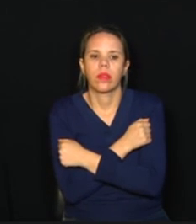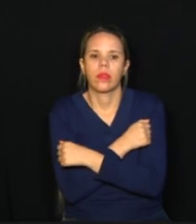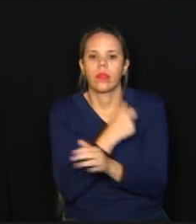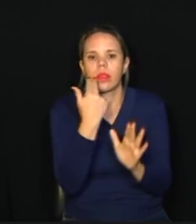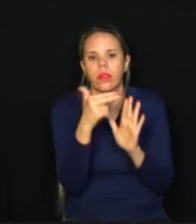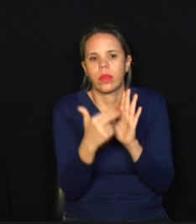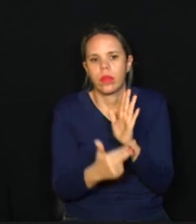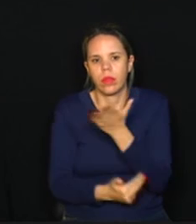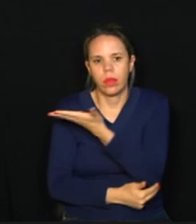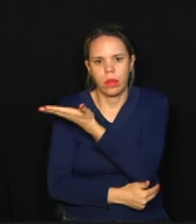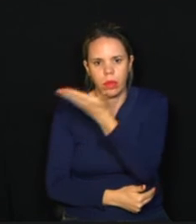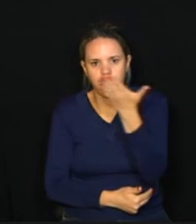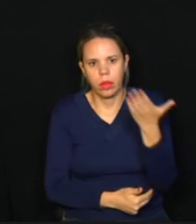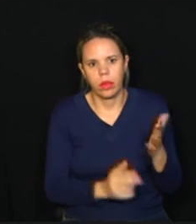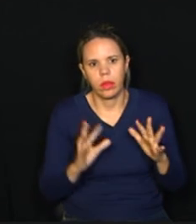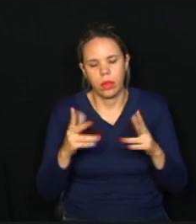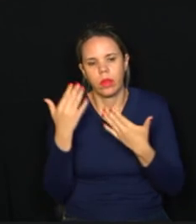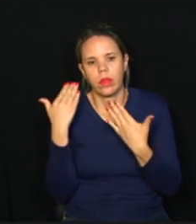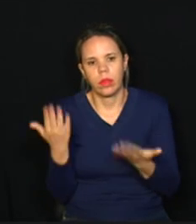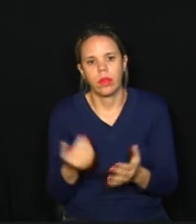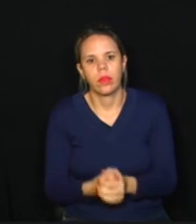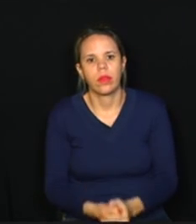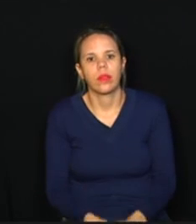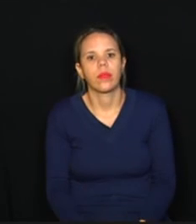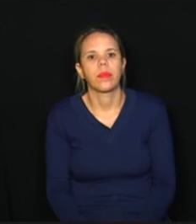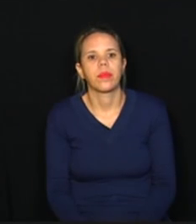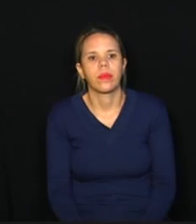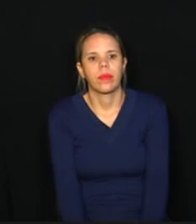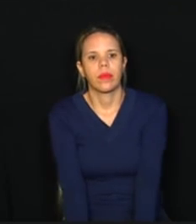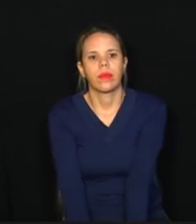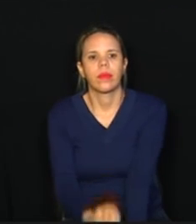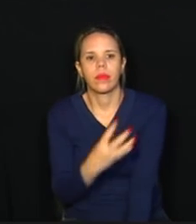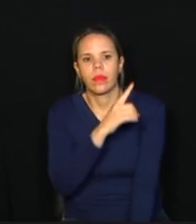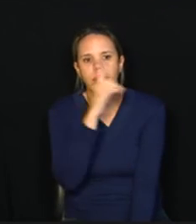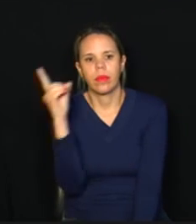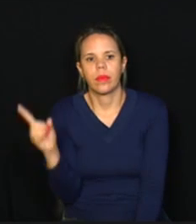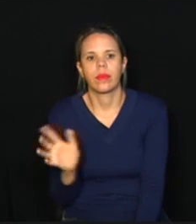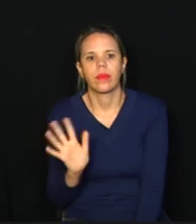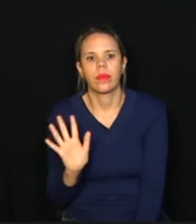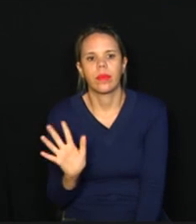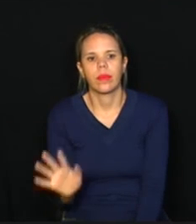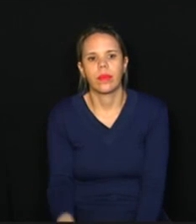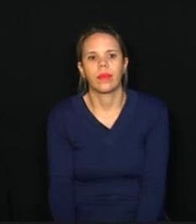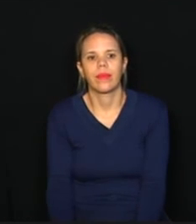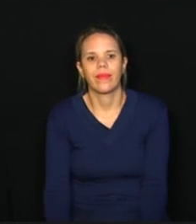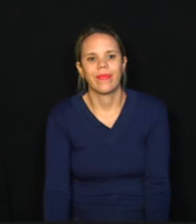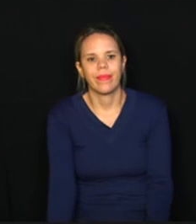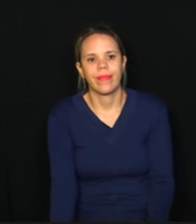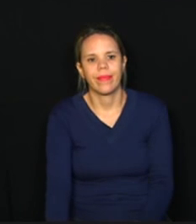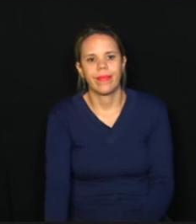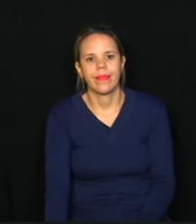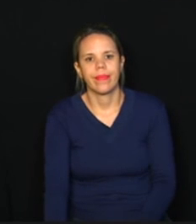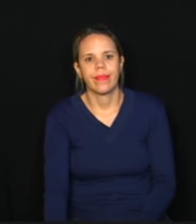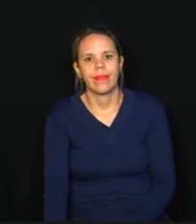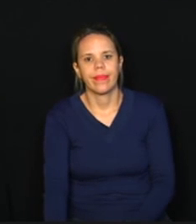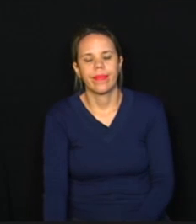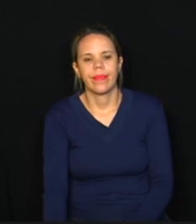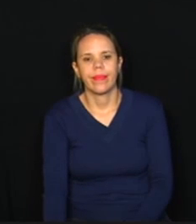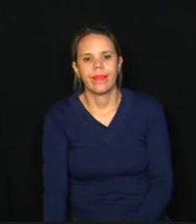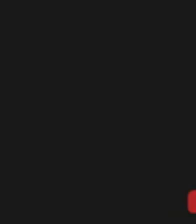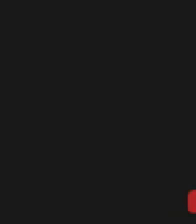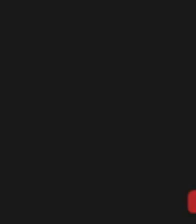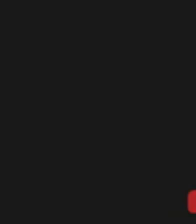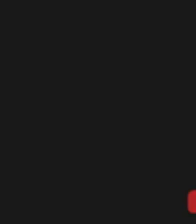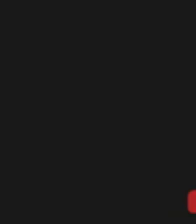Horácio, Helena, Undino. Obrigada. Muito obrigado. Obrigado. Bom dia. Tchau, pessoal. Bom dia. Tchau, tchau.